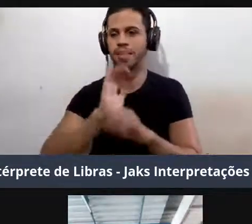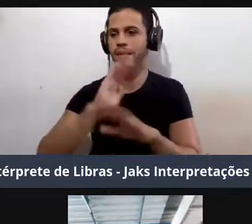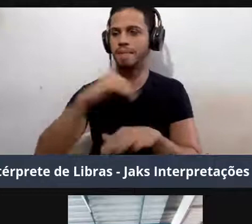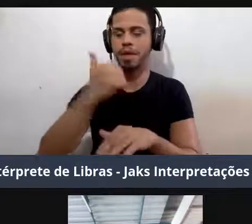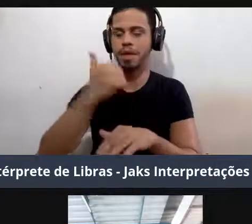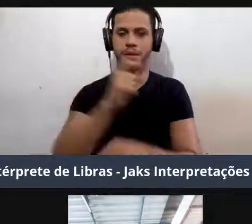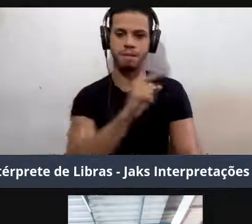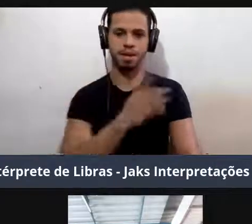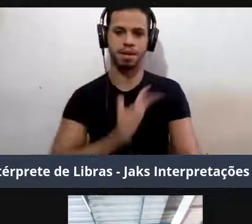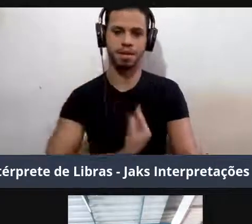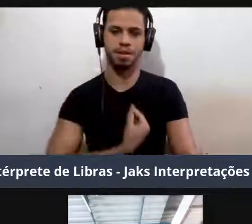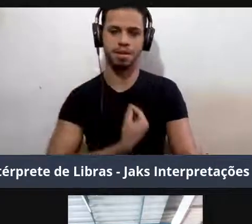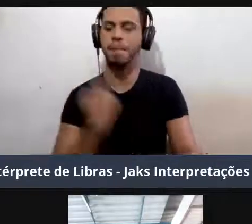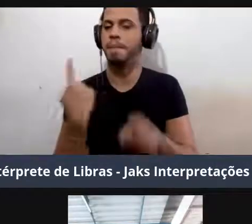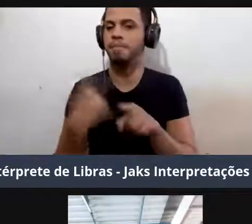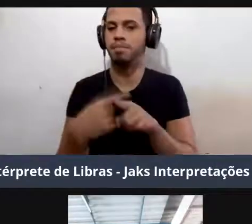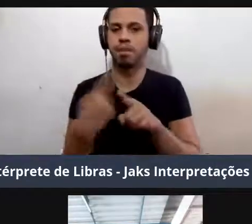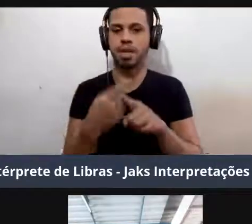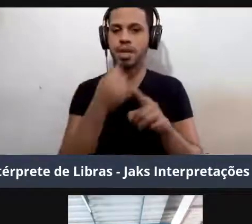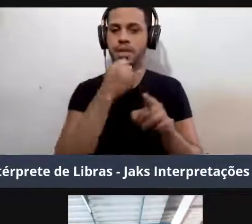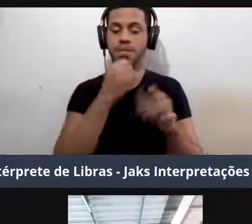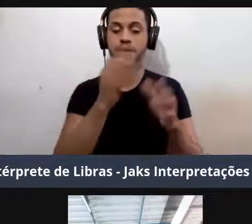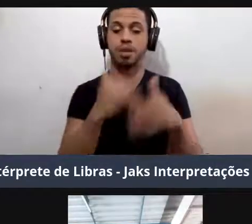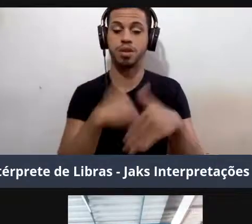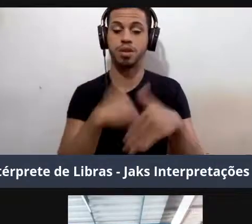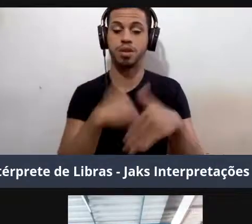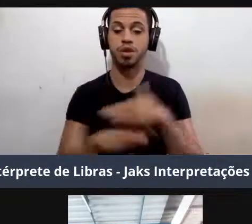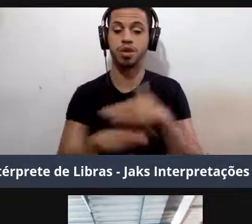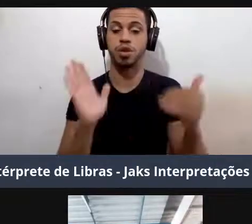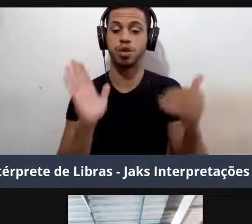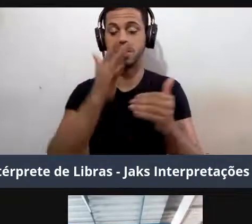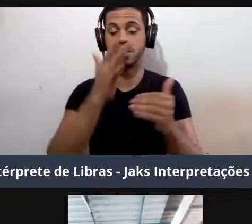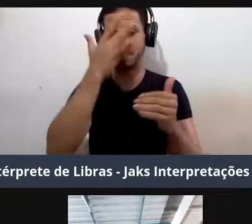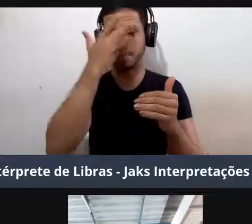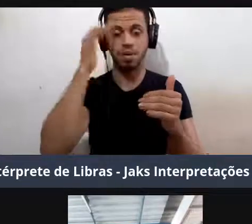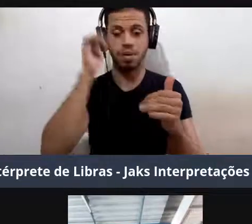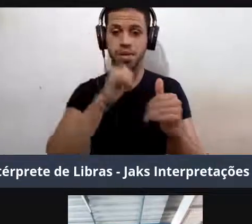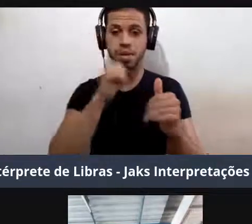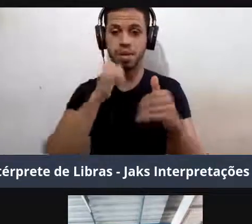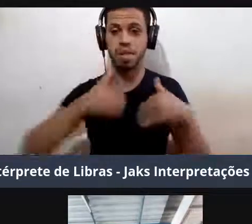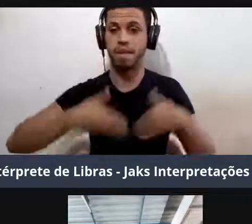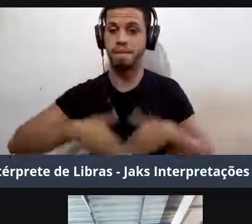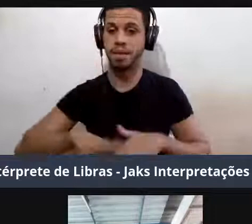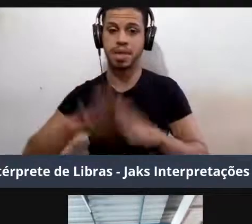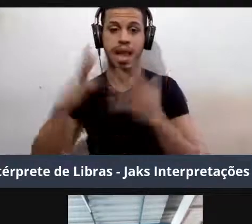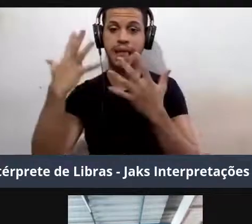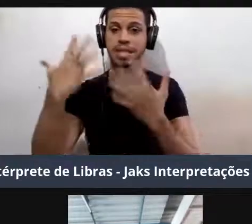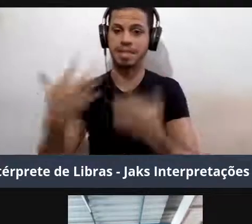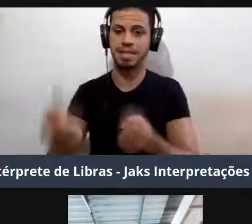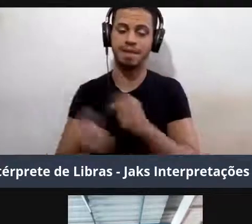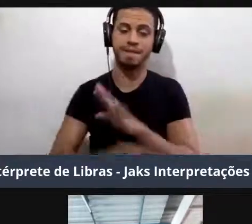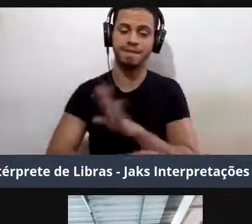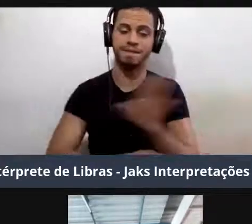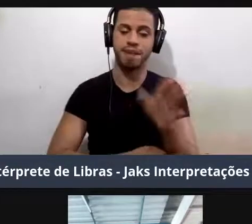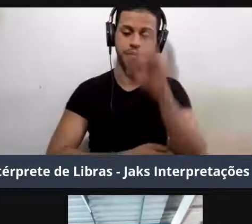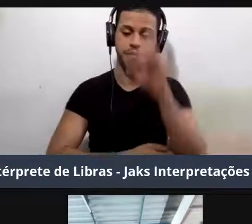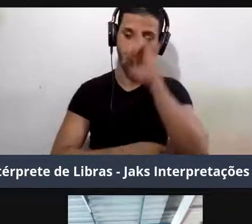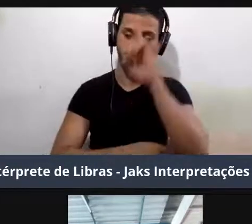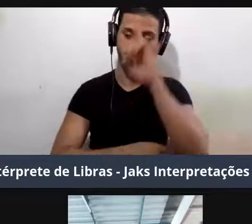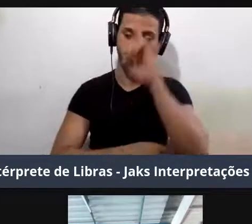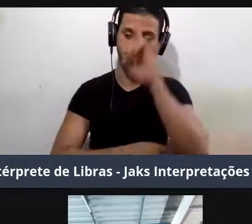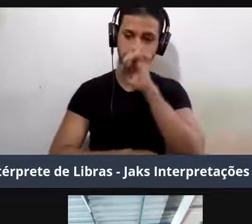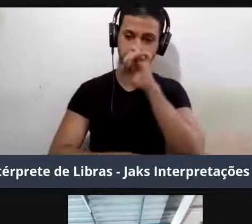Porque nem todas parteiras aqui, eles aceitam quando vai para o hospital para entrar na sala de parto.